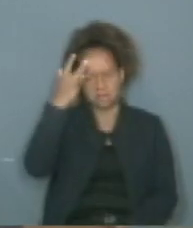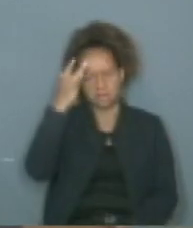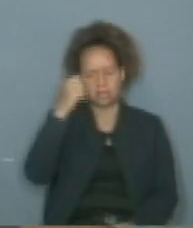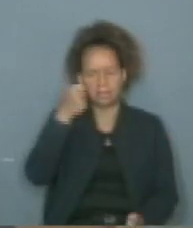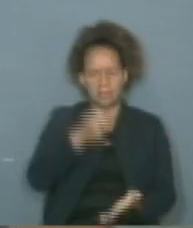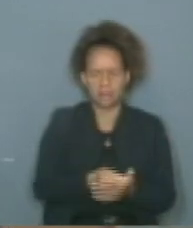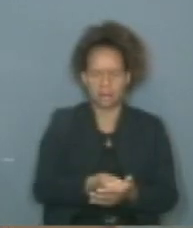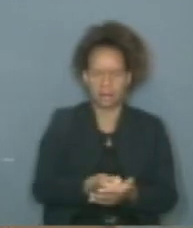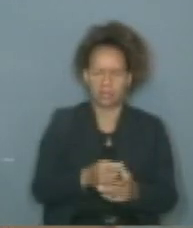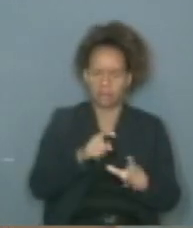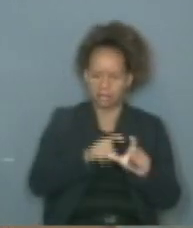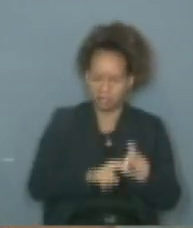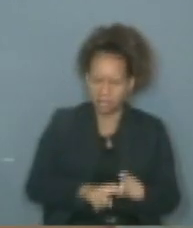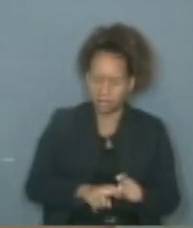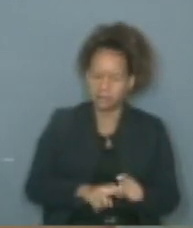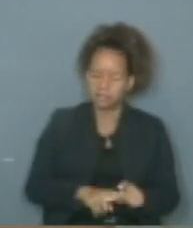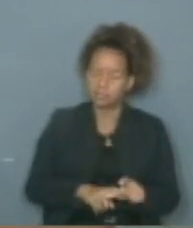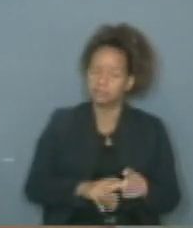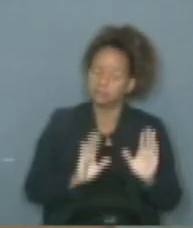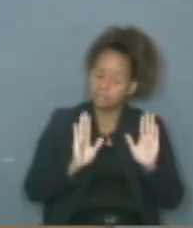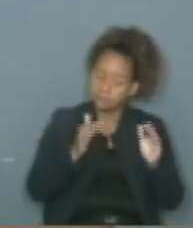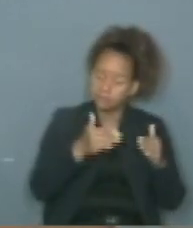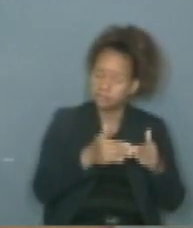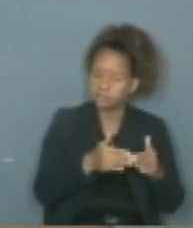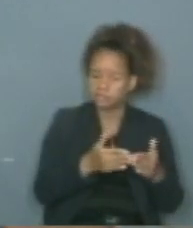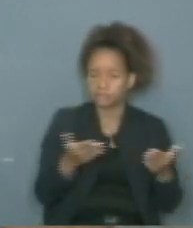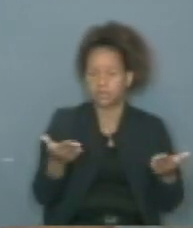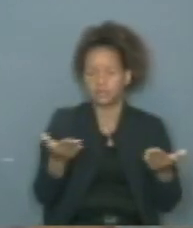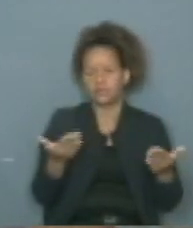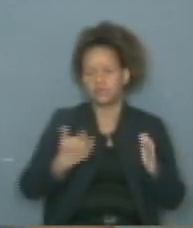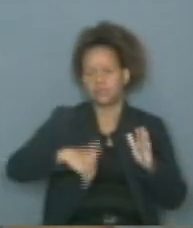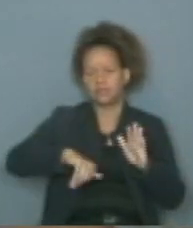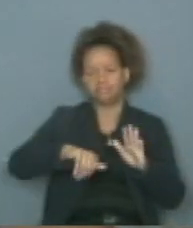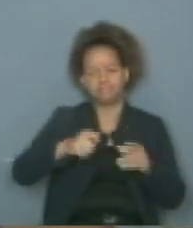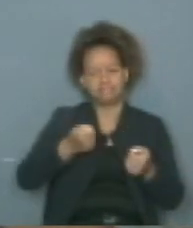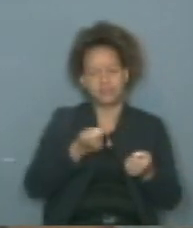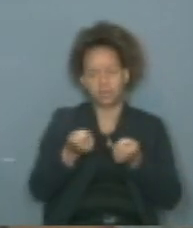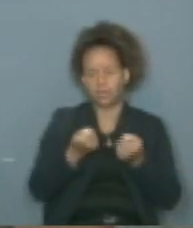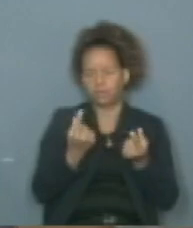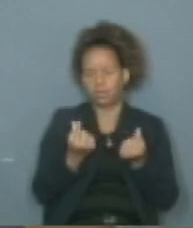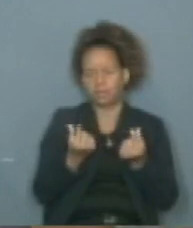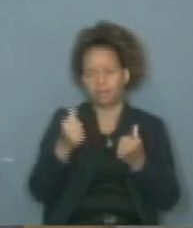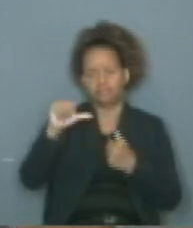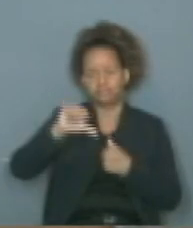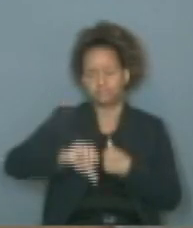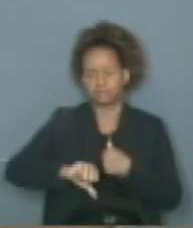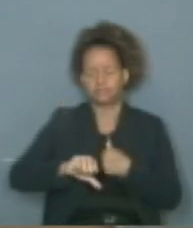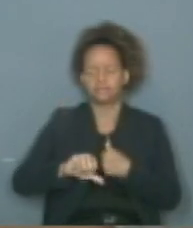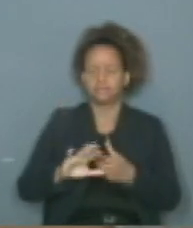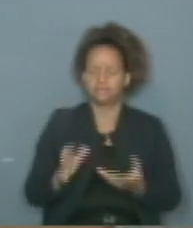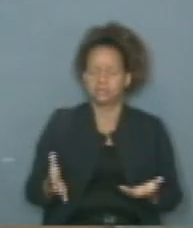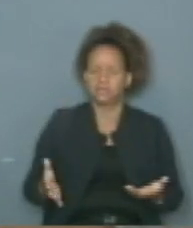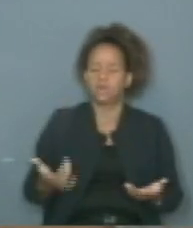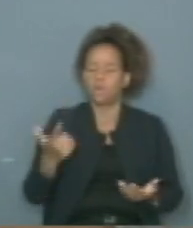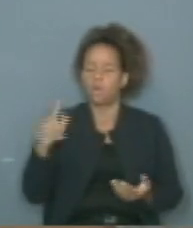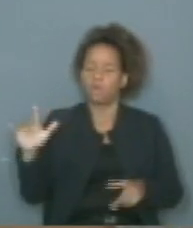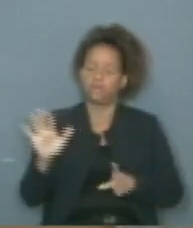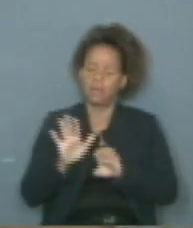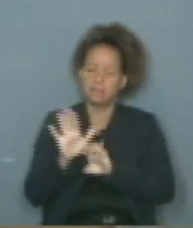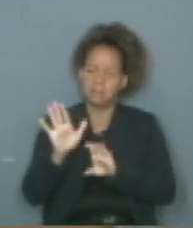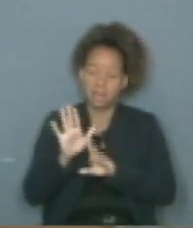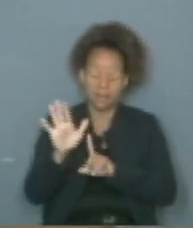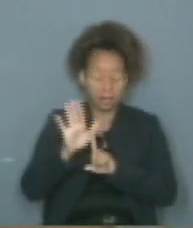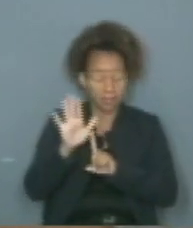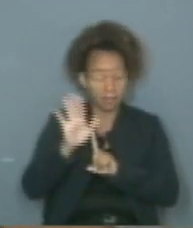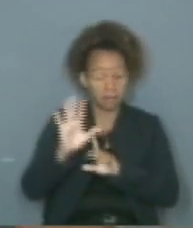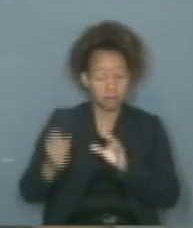contribuinte, especialmente nesse cenário de crise econômica que nós vivemos. Outra emenda que poderia ser